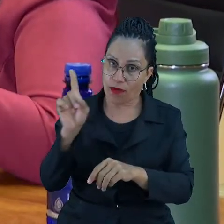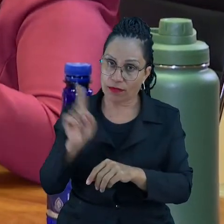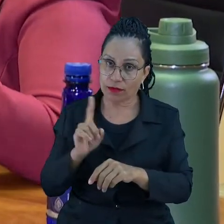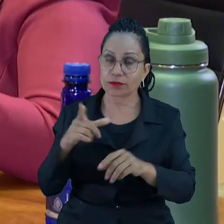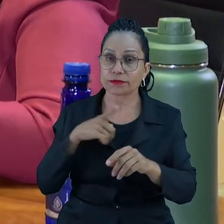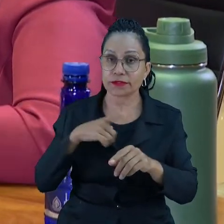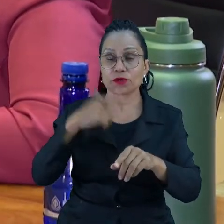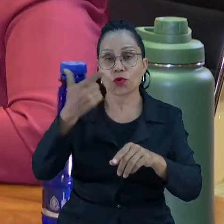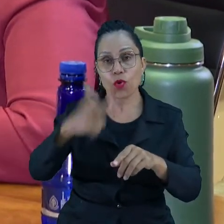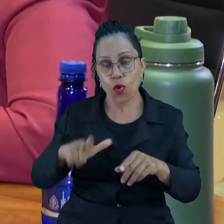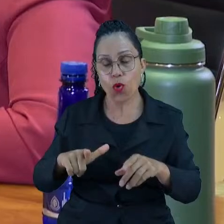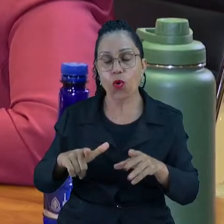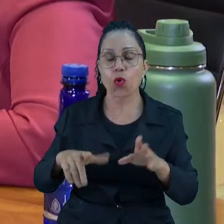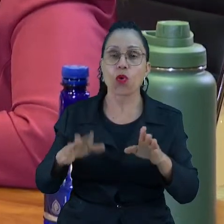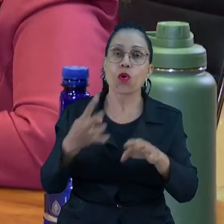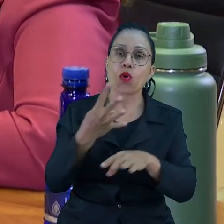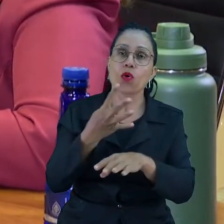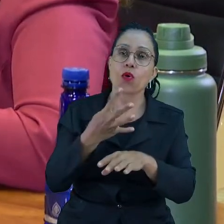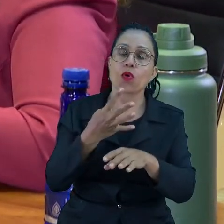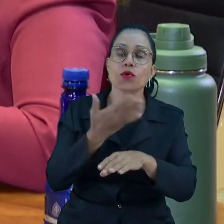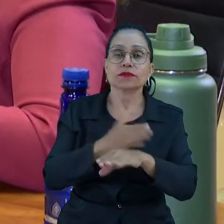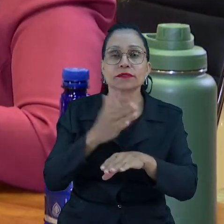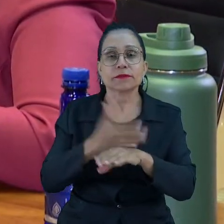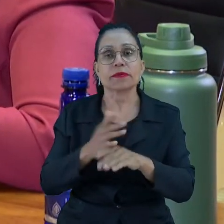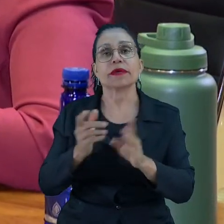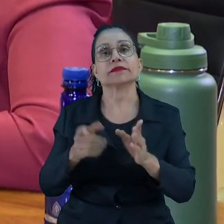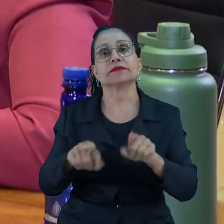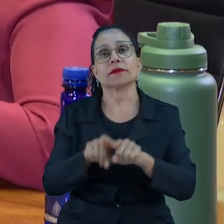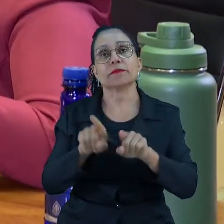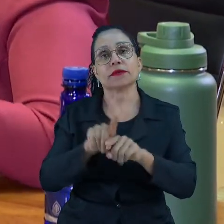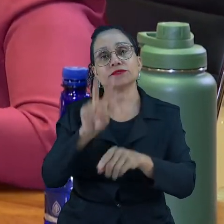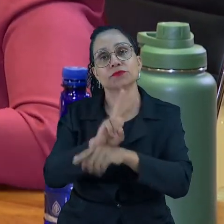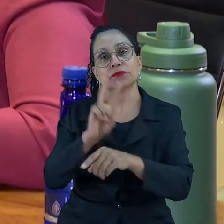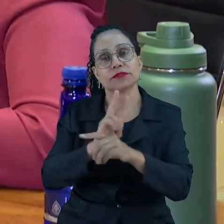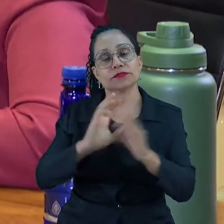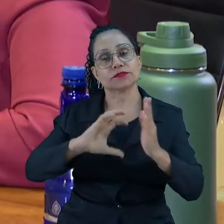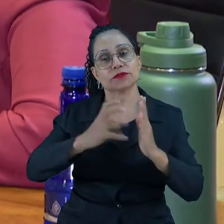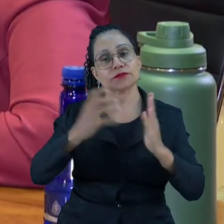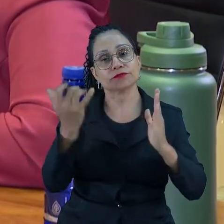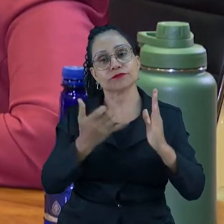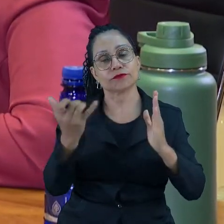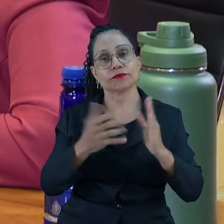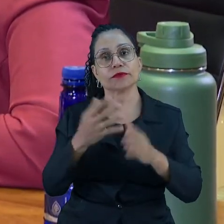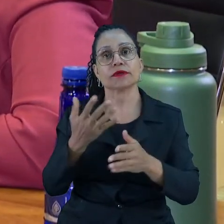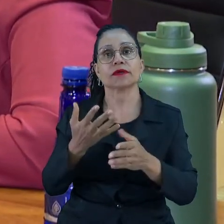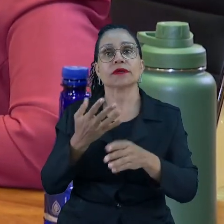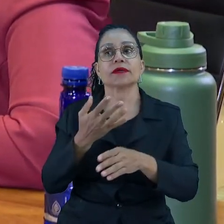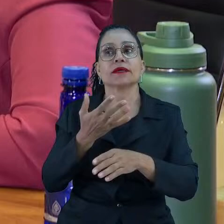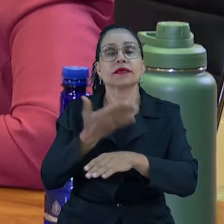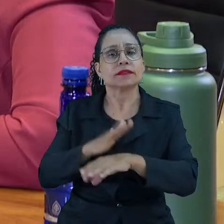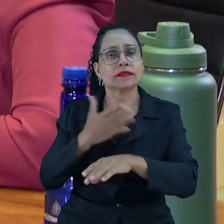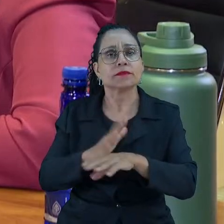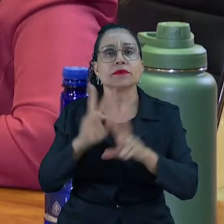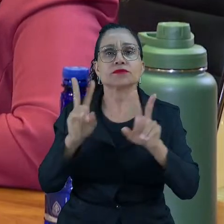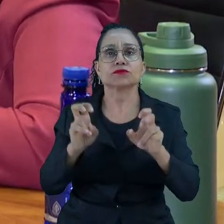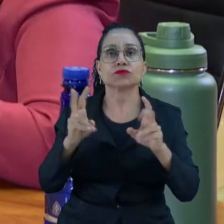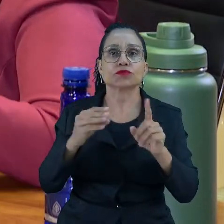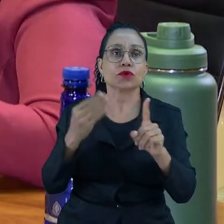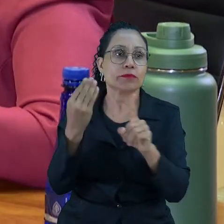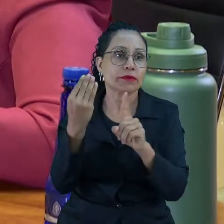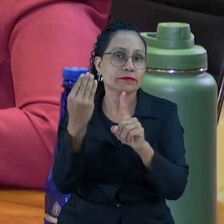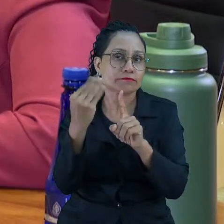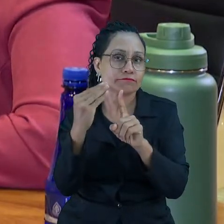treinamentos também de Lei Geral de Proteção de Dados, né, treinamentos sobre assédios. E dentro desse escopo de assédio,